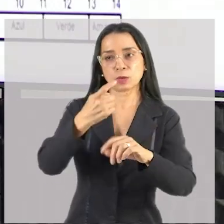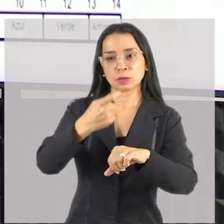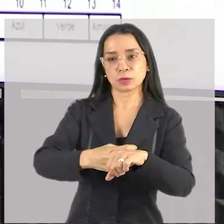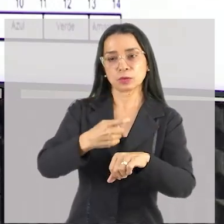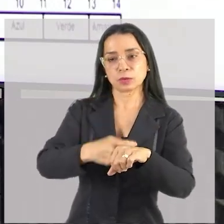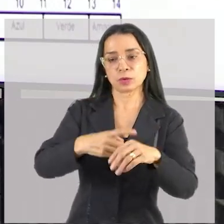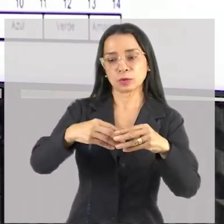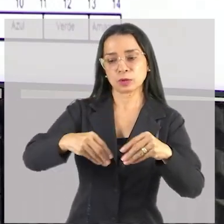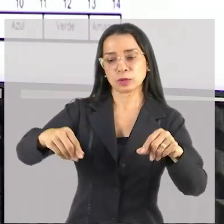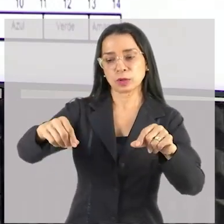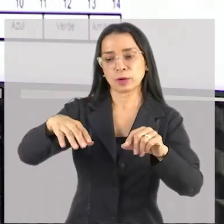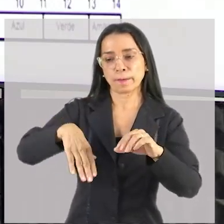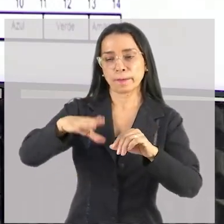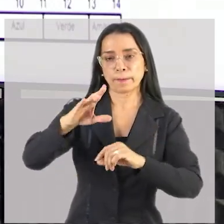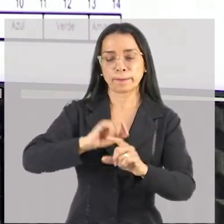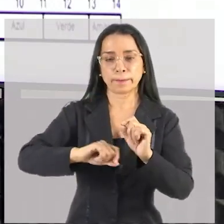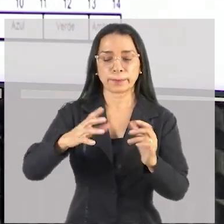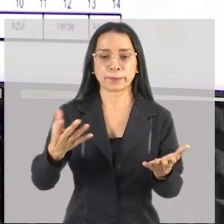mais, tá?